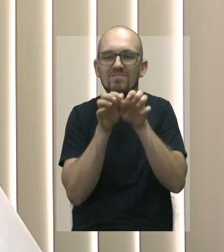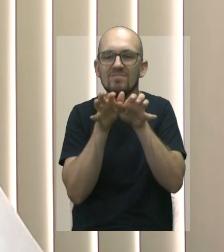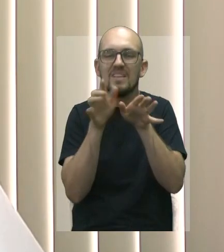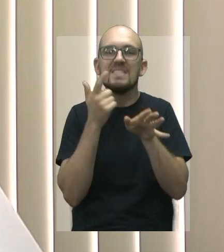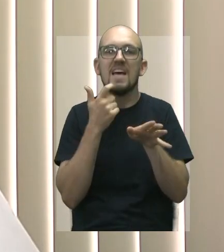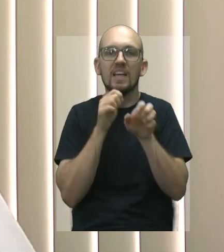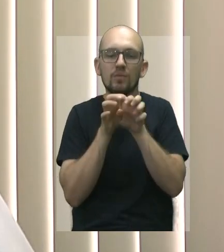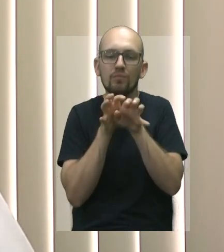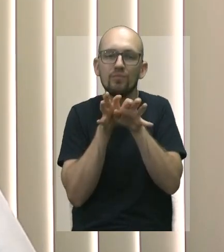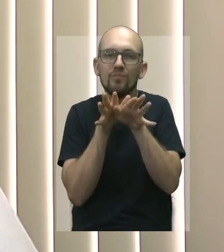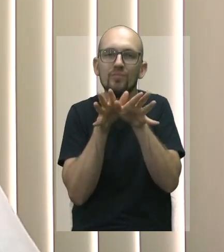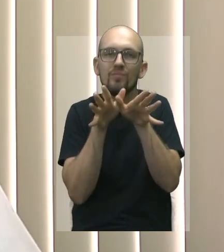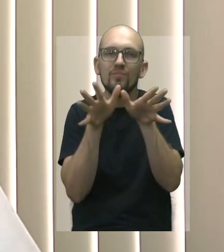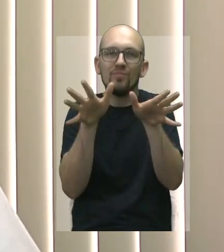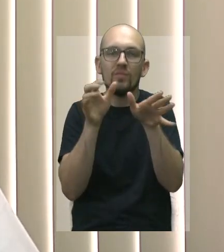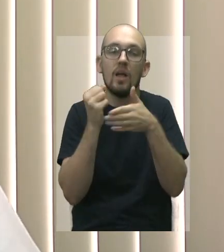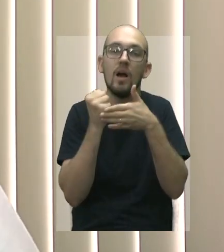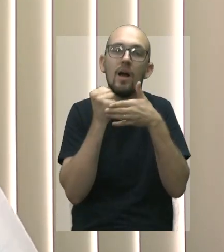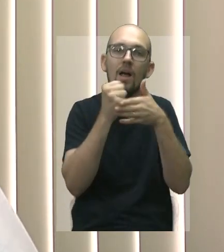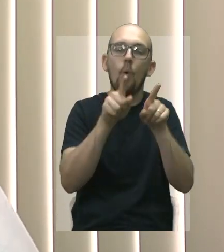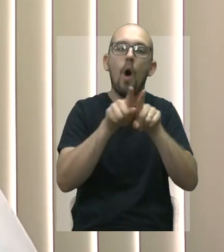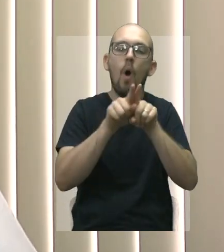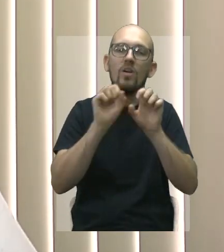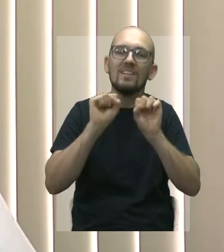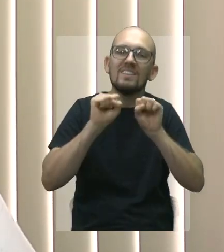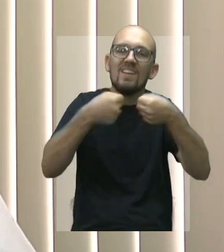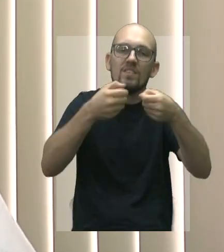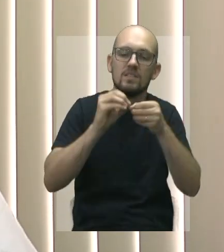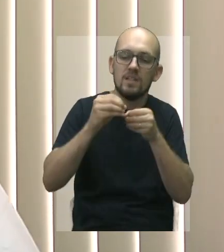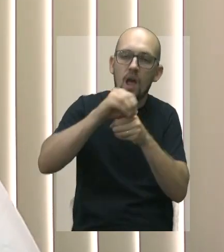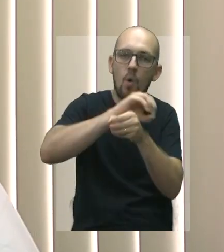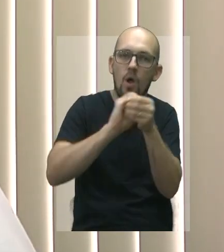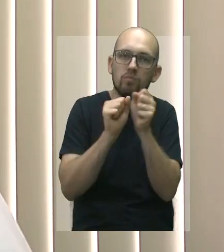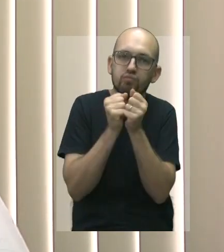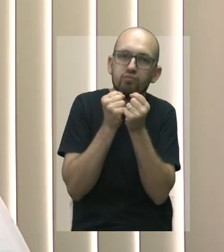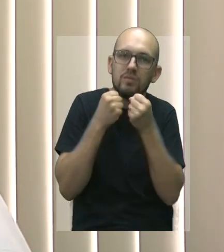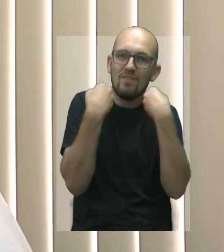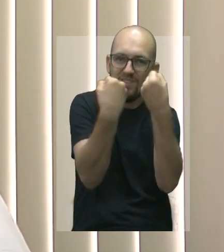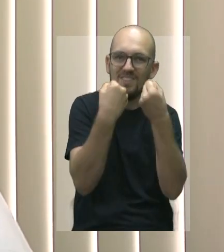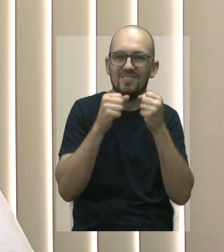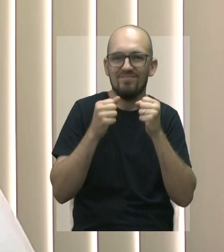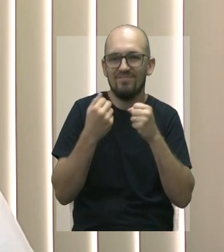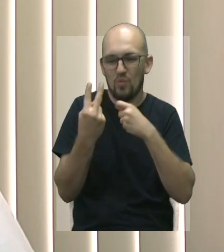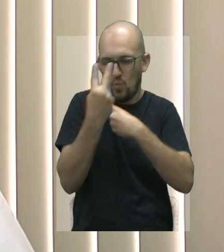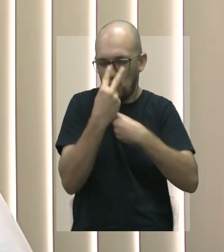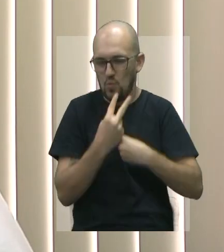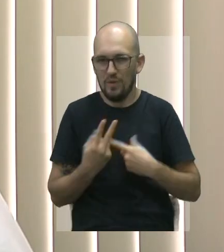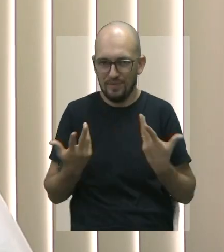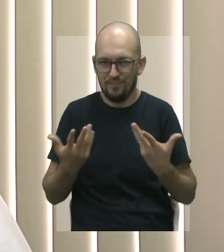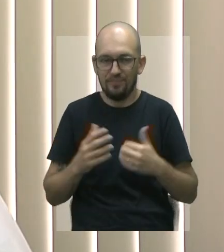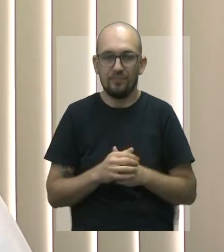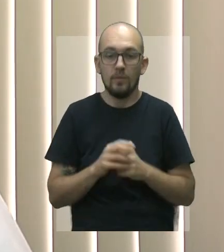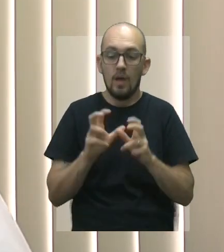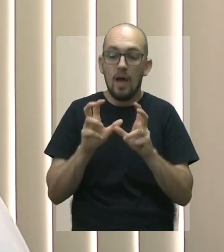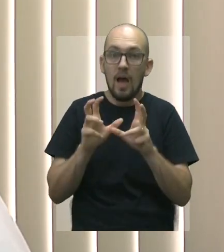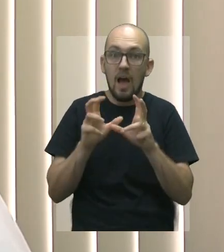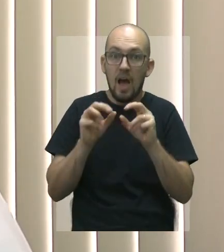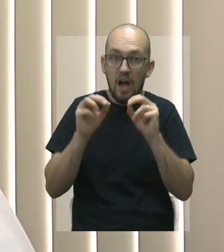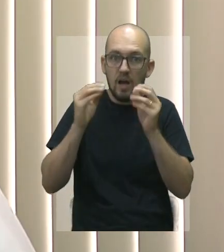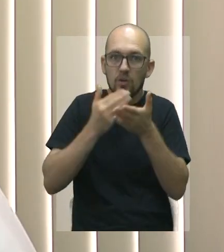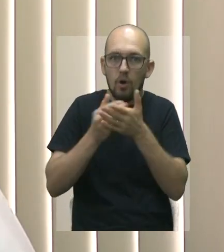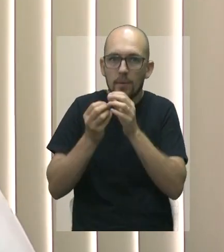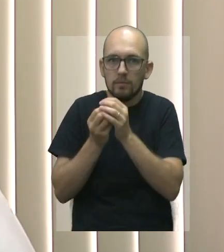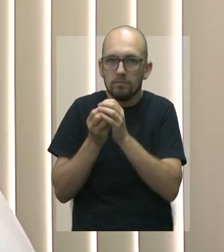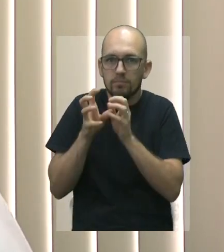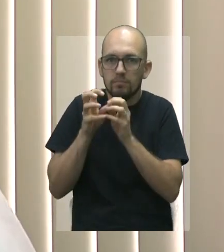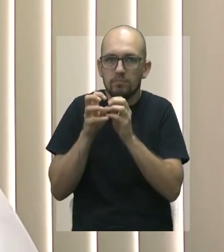com isso eles levam as células de defesas para o nosso organismo. E o câncer, ele acometendo essa região, faz com que